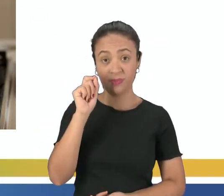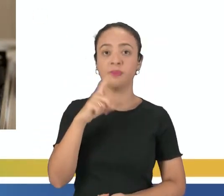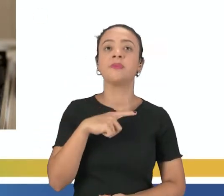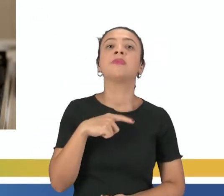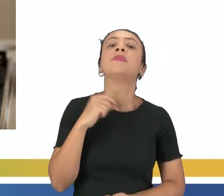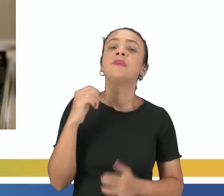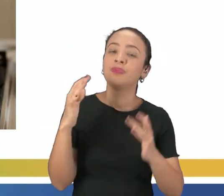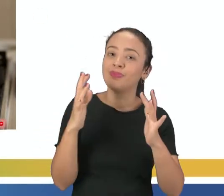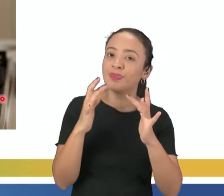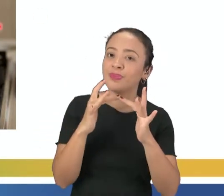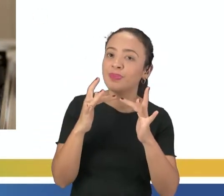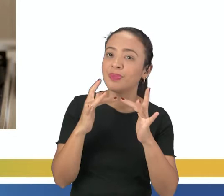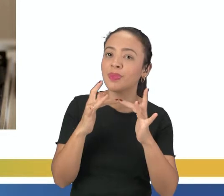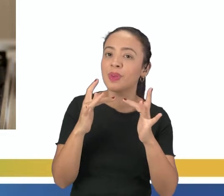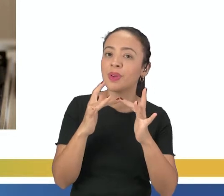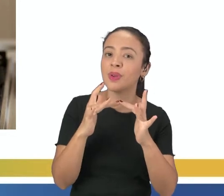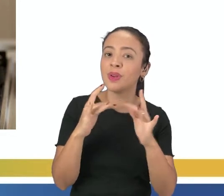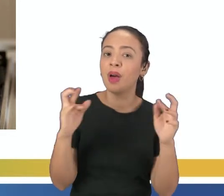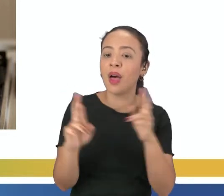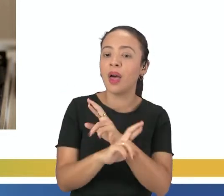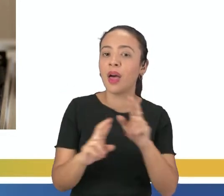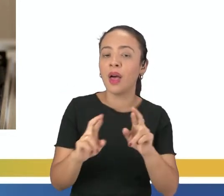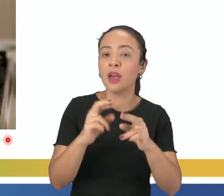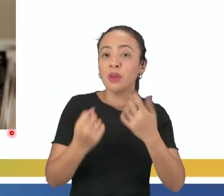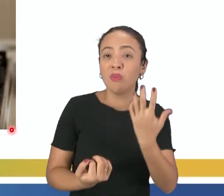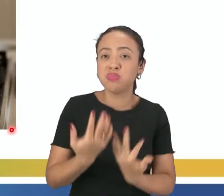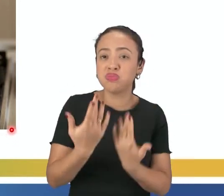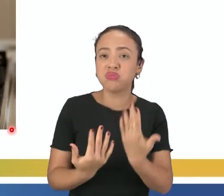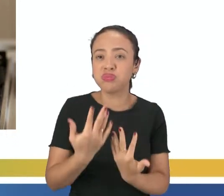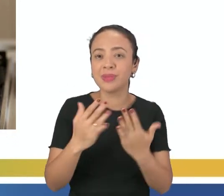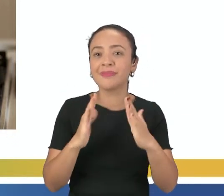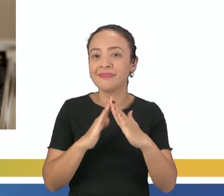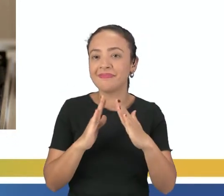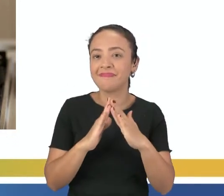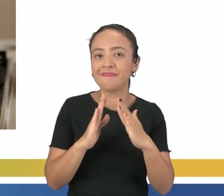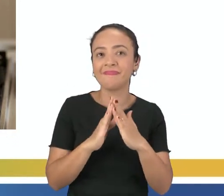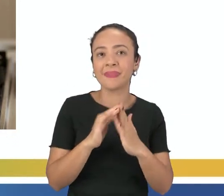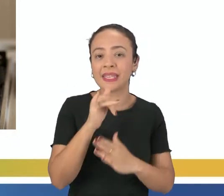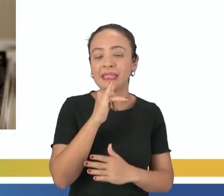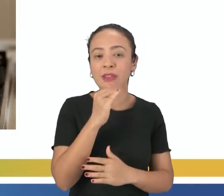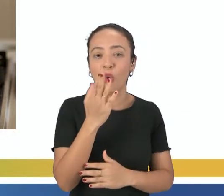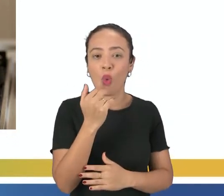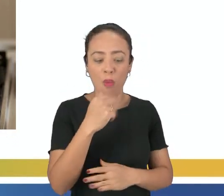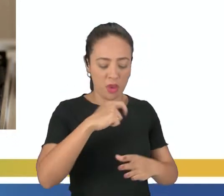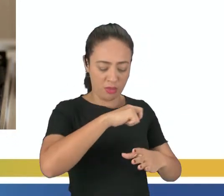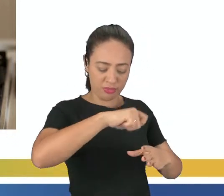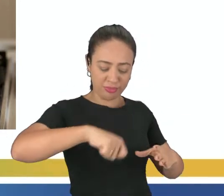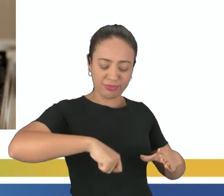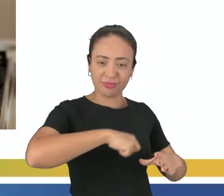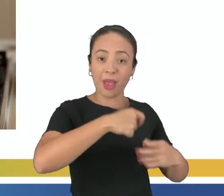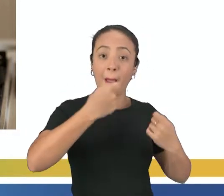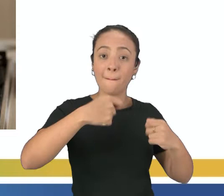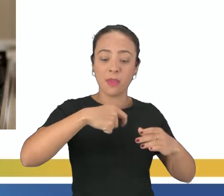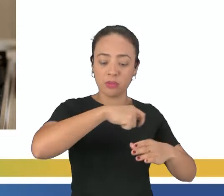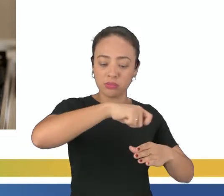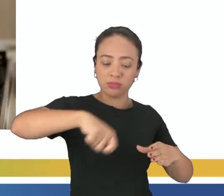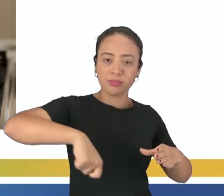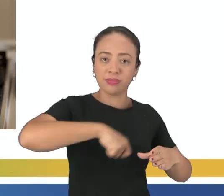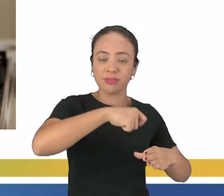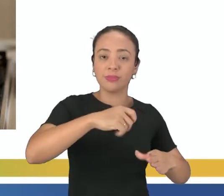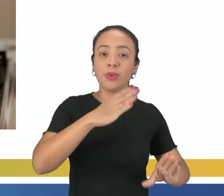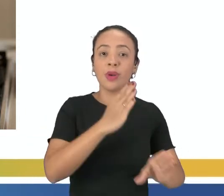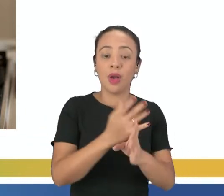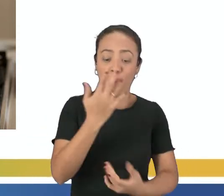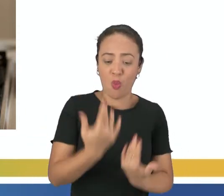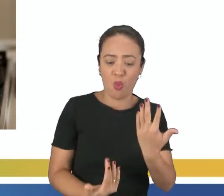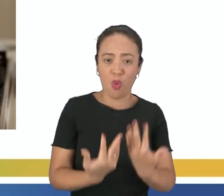diariamente, a gente tem contato com reações de combustões na nossa casa, ok? Então, o alimento que comemos é preparado por meio